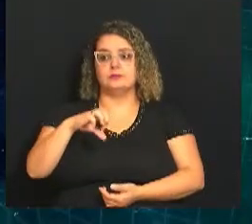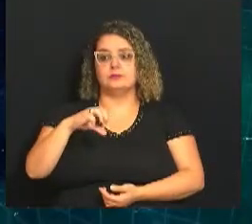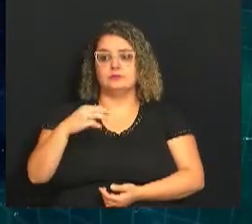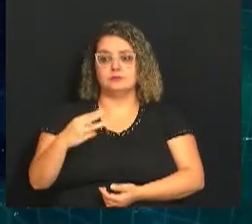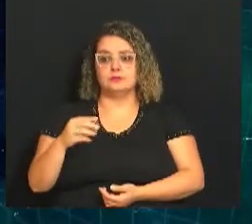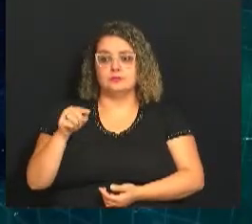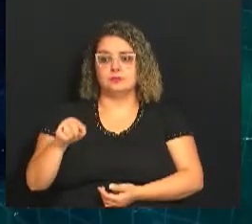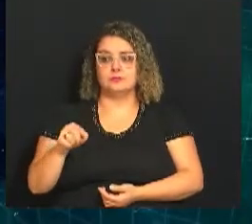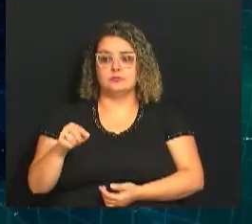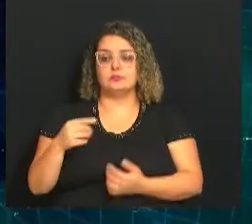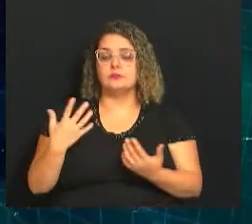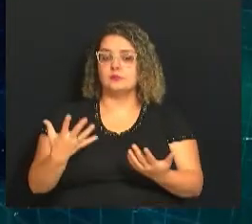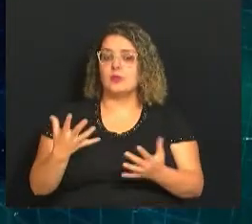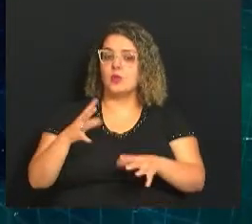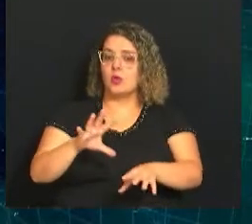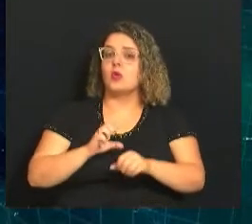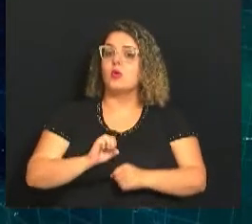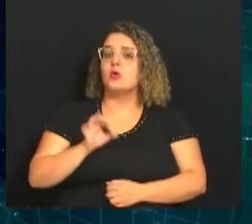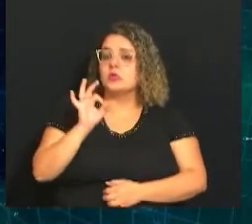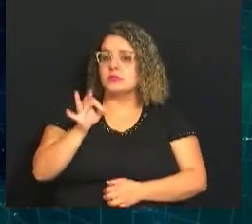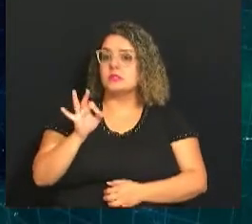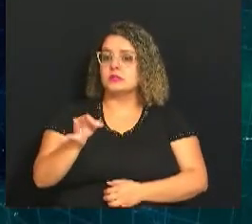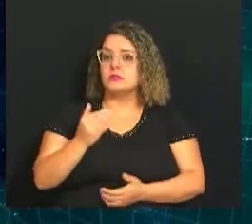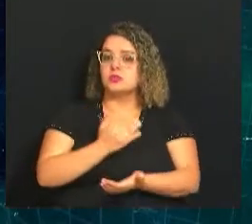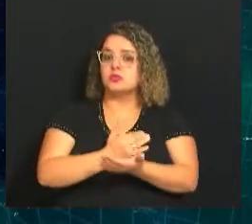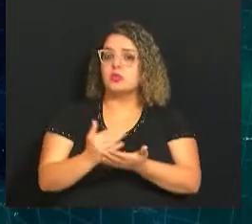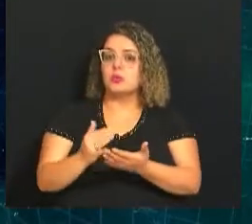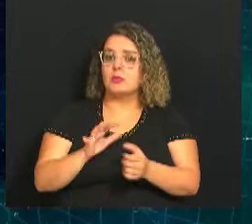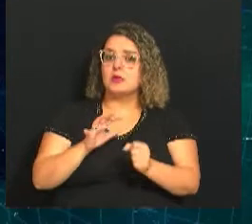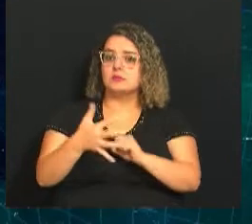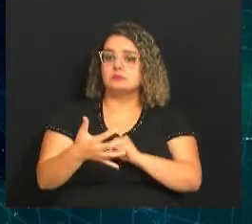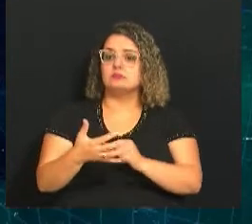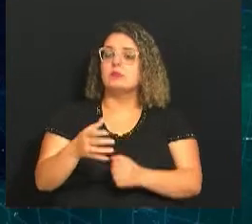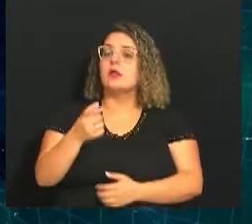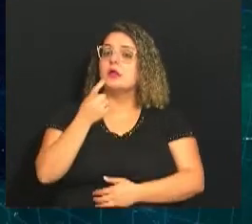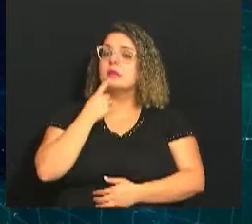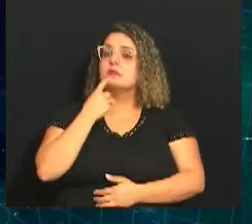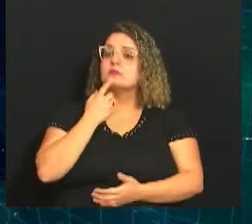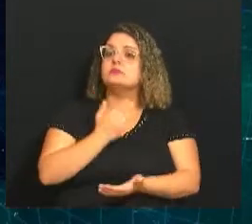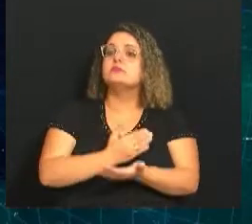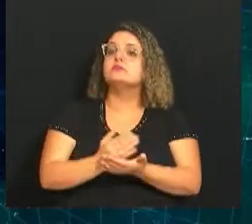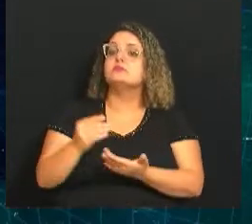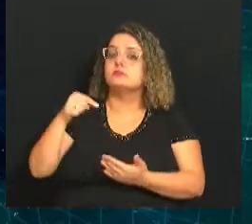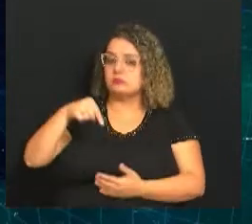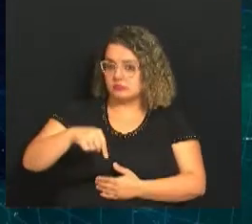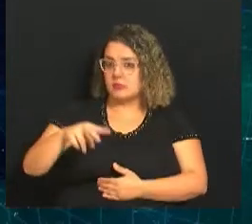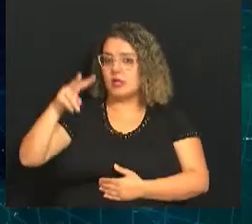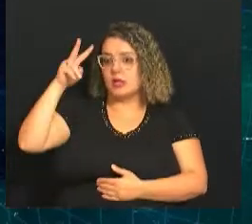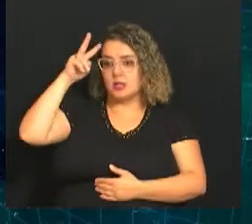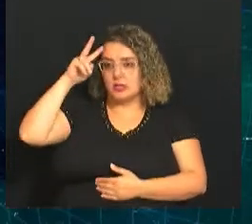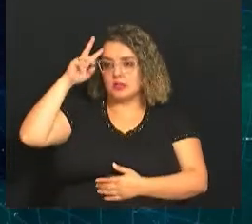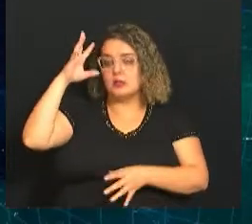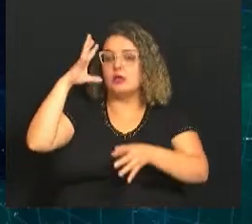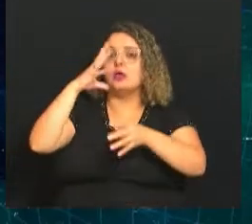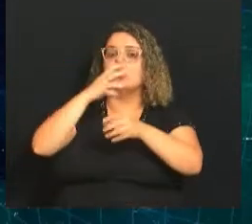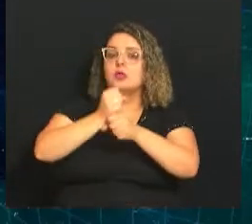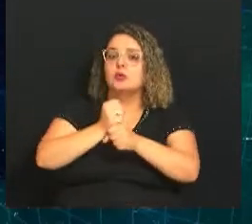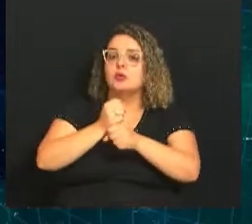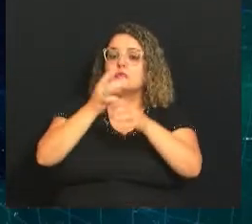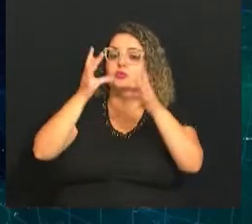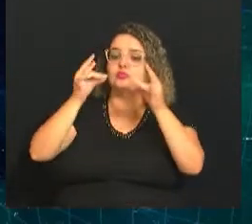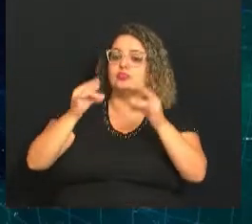521.593 casos confirmados desde o início da pandemia, e Campinas, até esta segunda-feira, somava